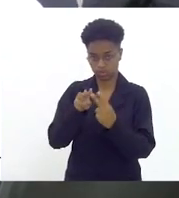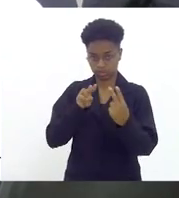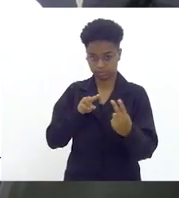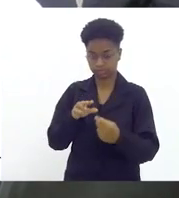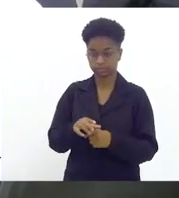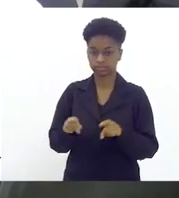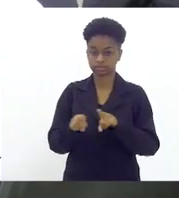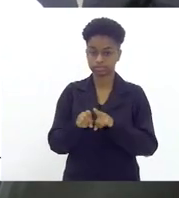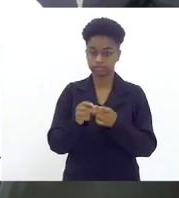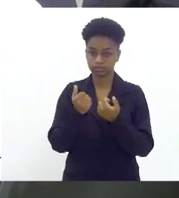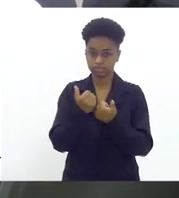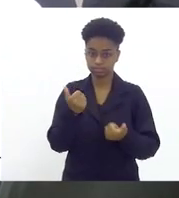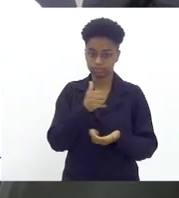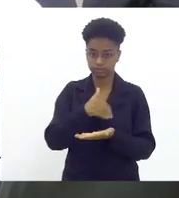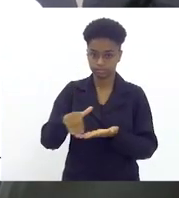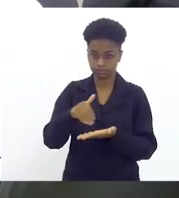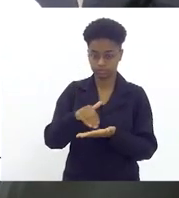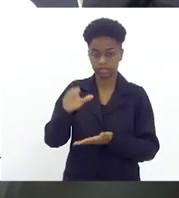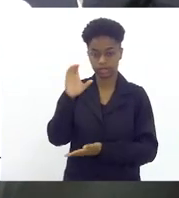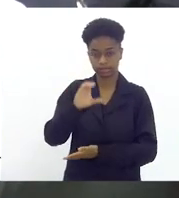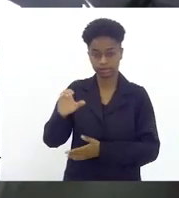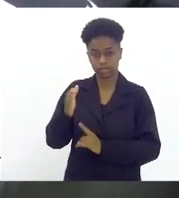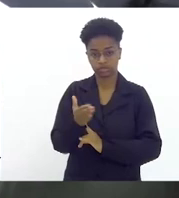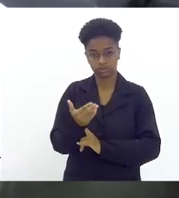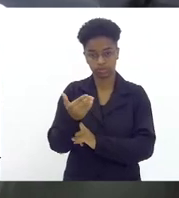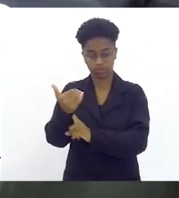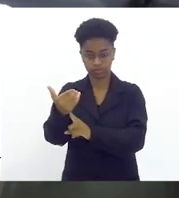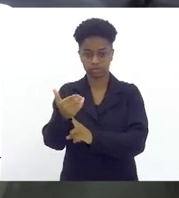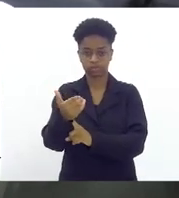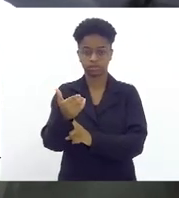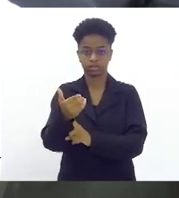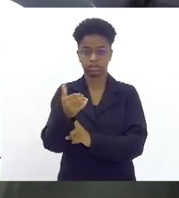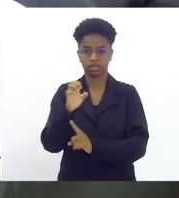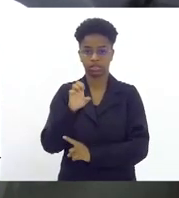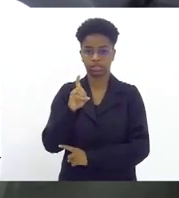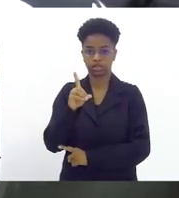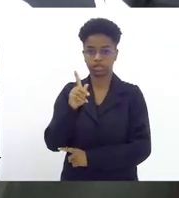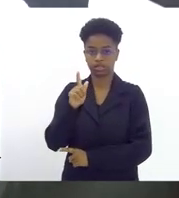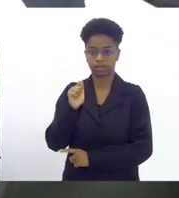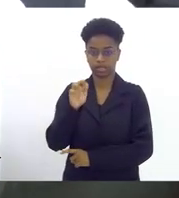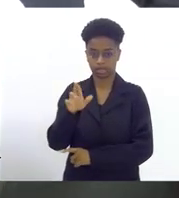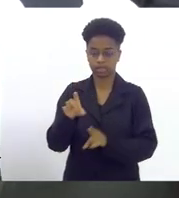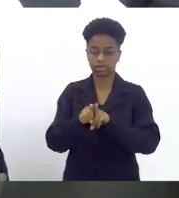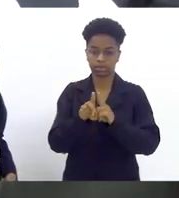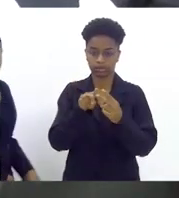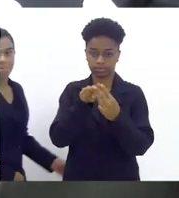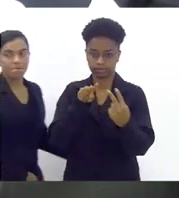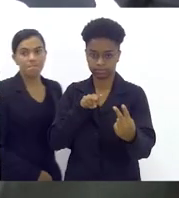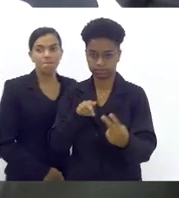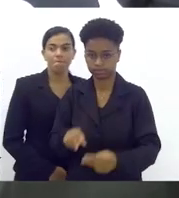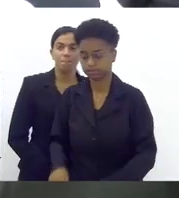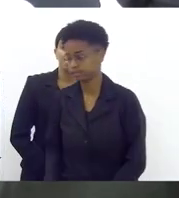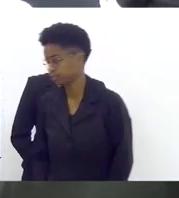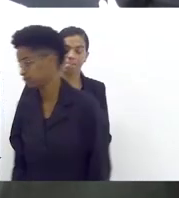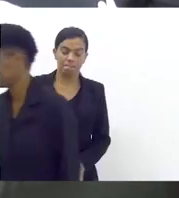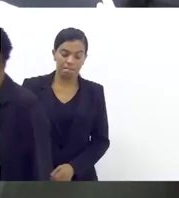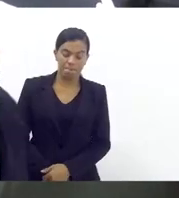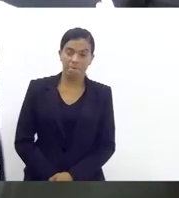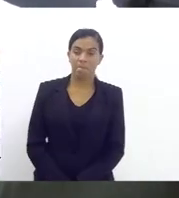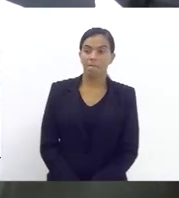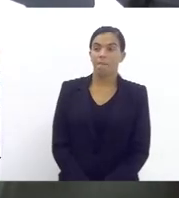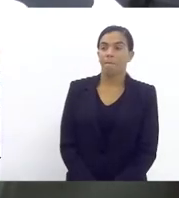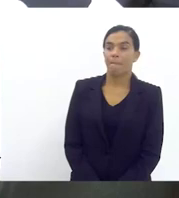A Subsecretaria de Ciência e Tecnologia, senhor Edgar, também se encontra online. Está ótimo.